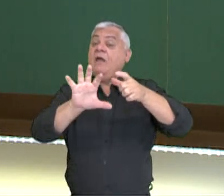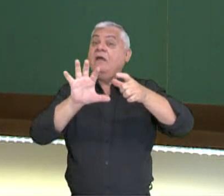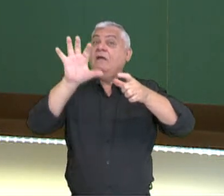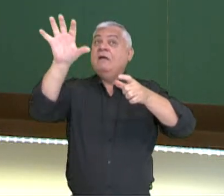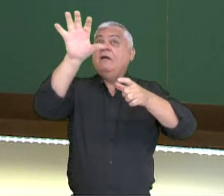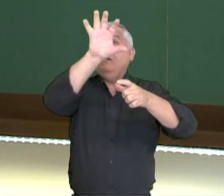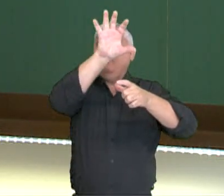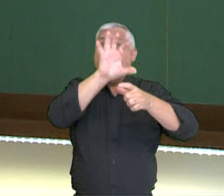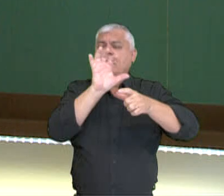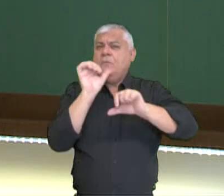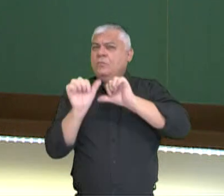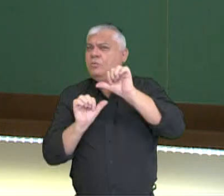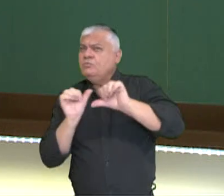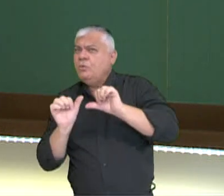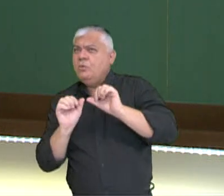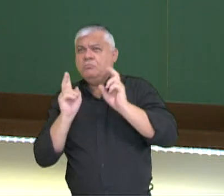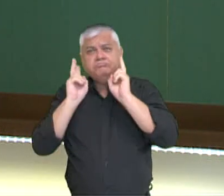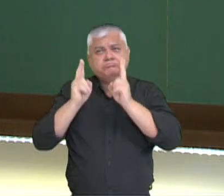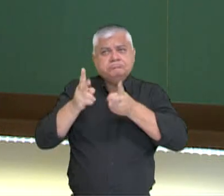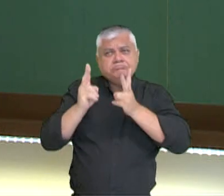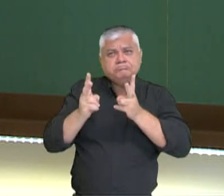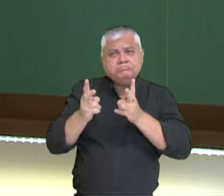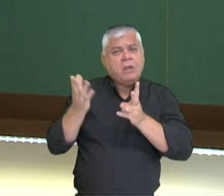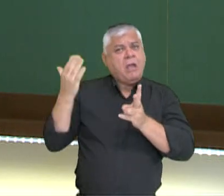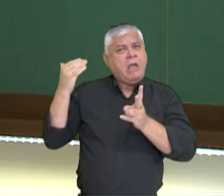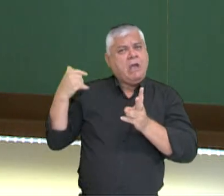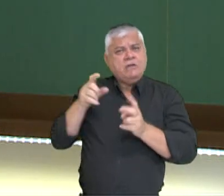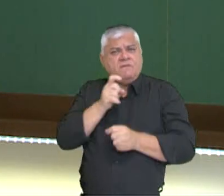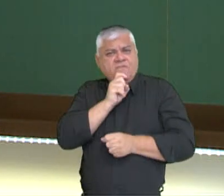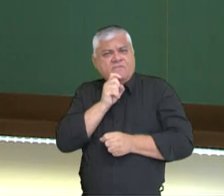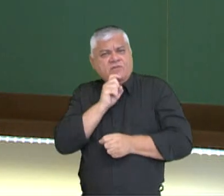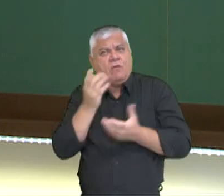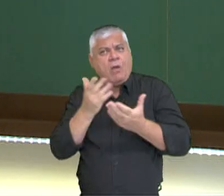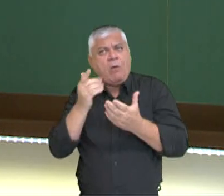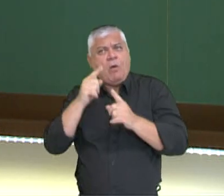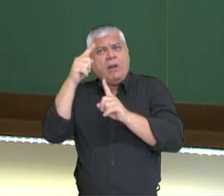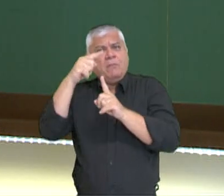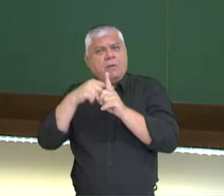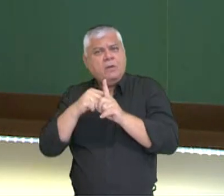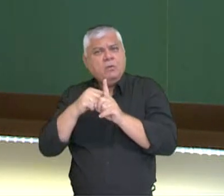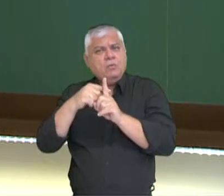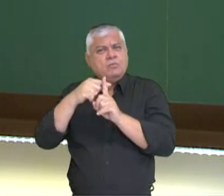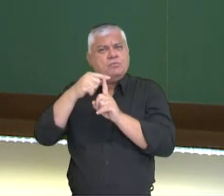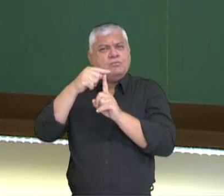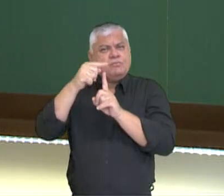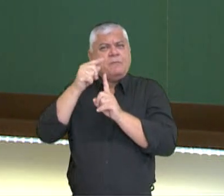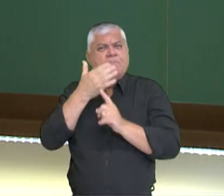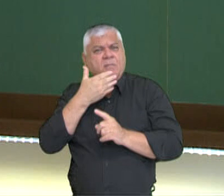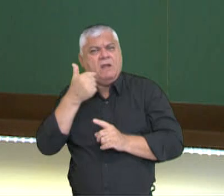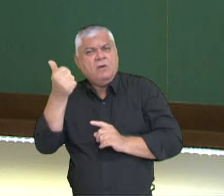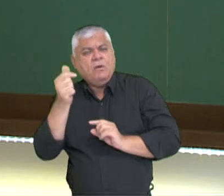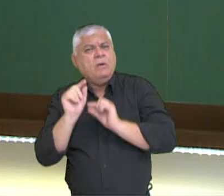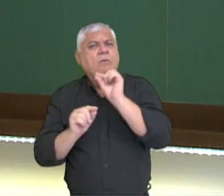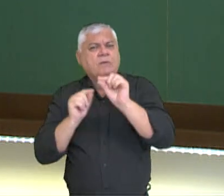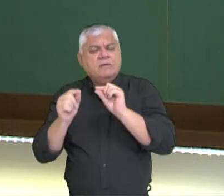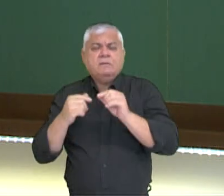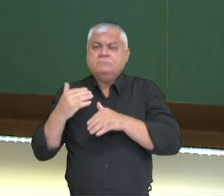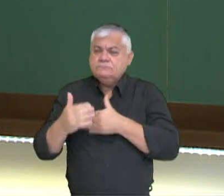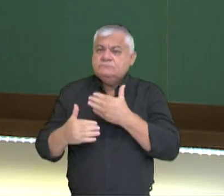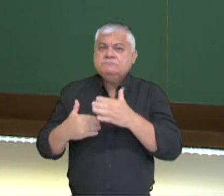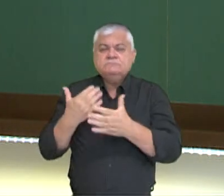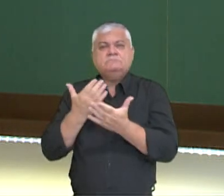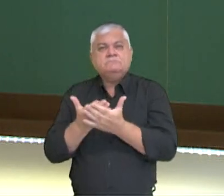se mudou naquele mesmo período, quando fazia muito frio, agora as temperaturas são mais altas e assim sucessivamente. Então eu